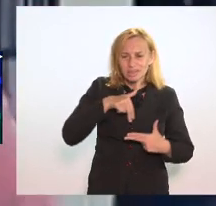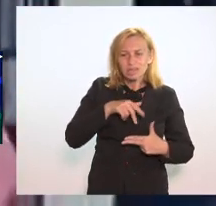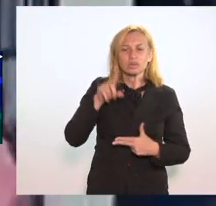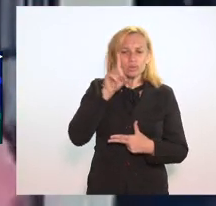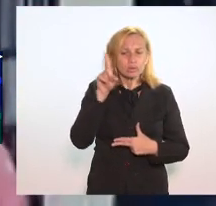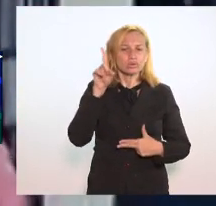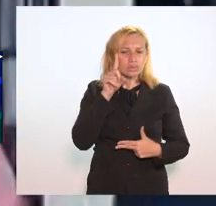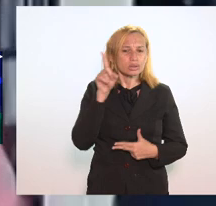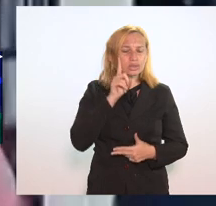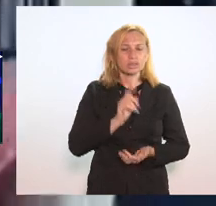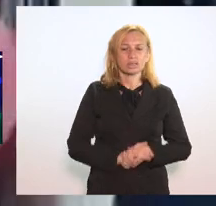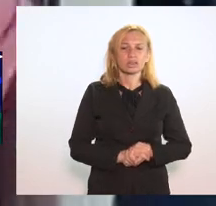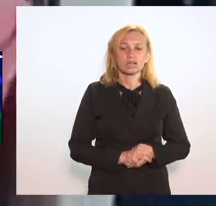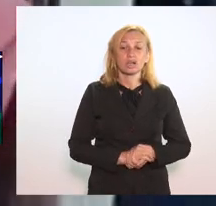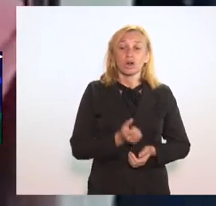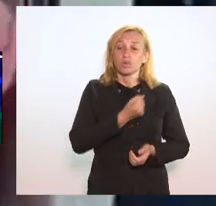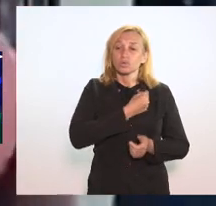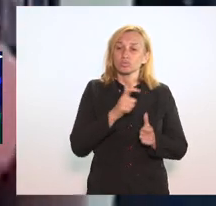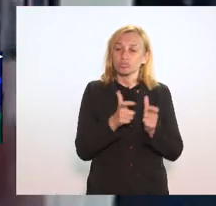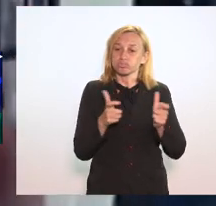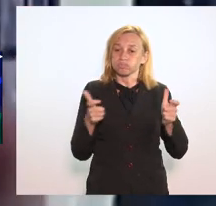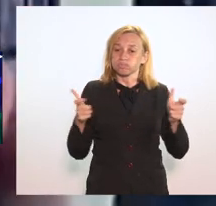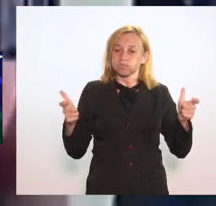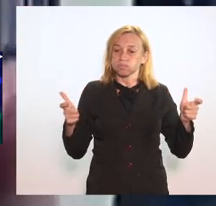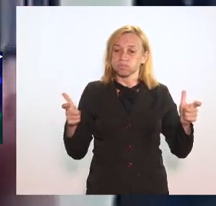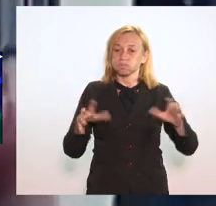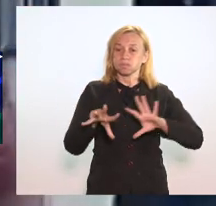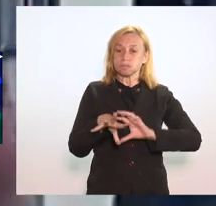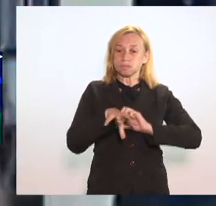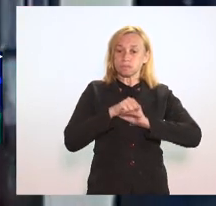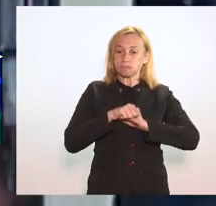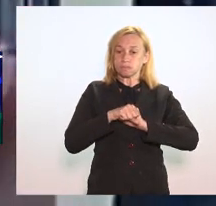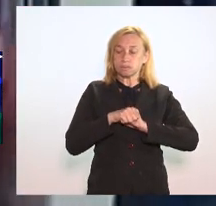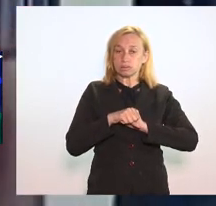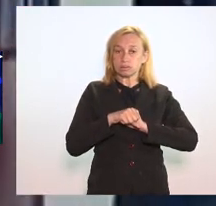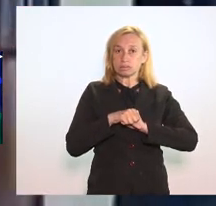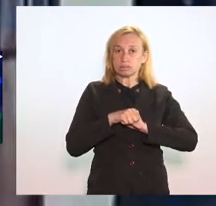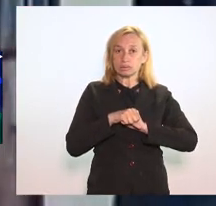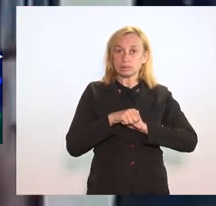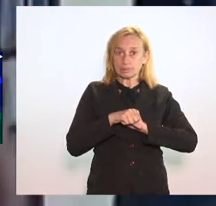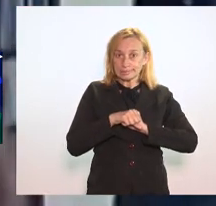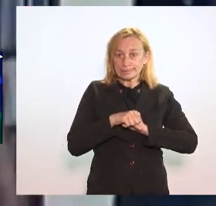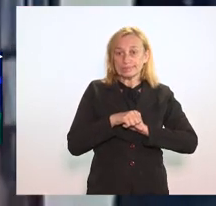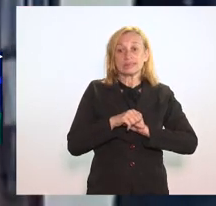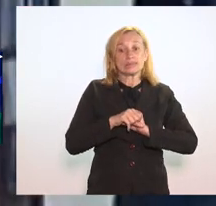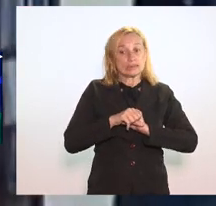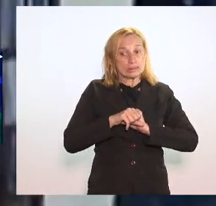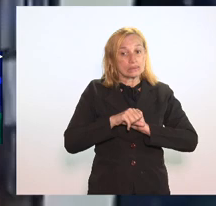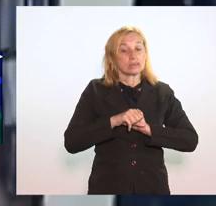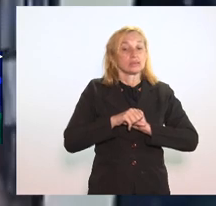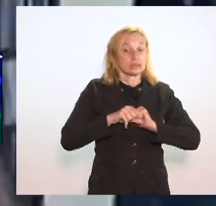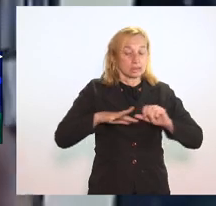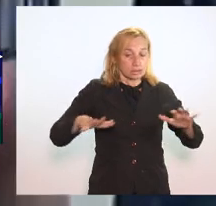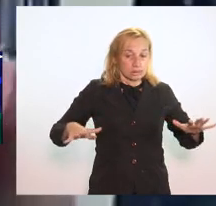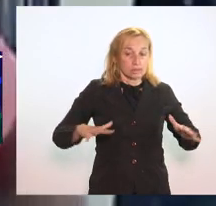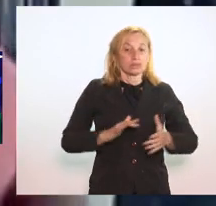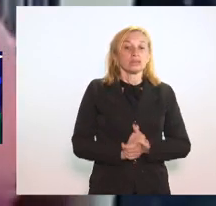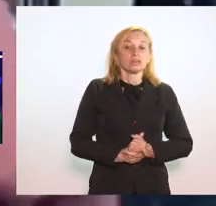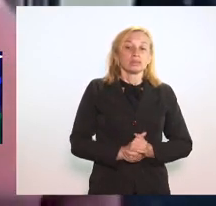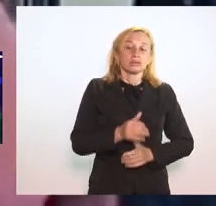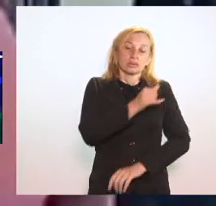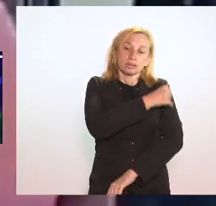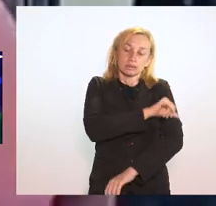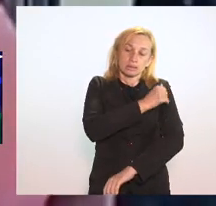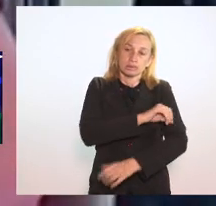dizer que está aumentando cada vez mais se tá aumentando cada vez vai o número de infeccionados no estado do Rio de Janeiro